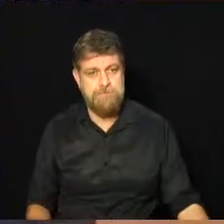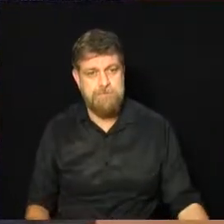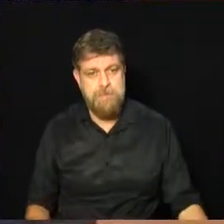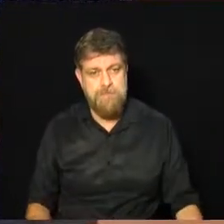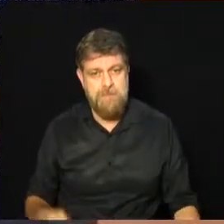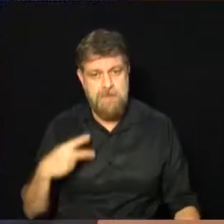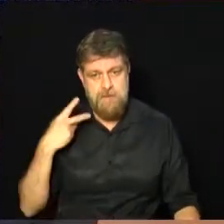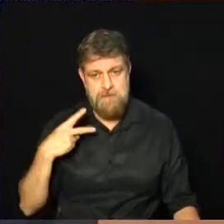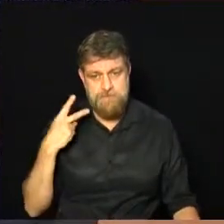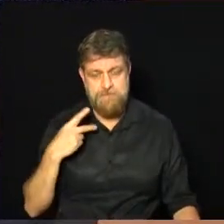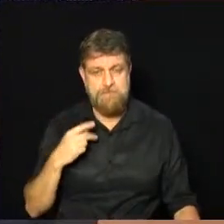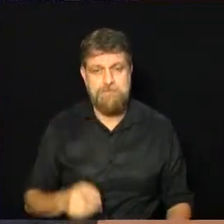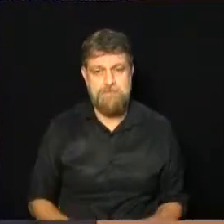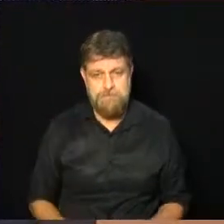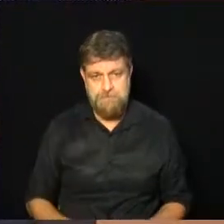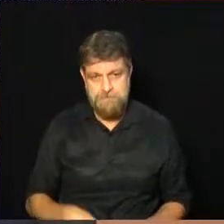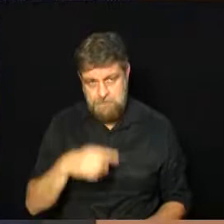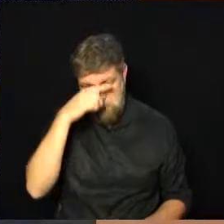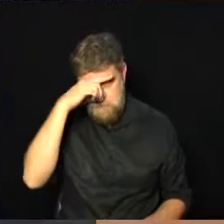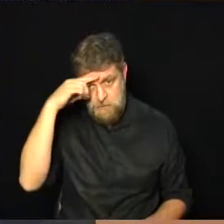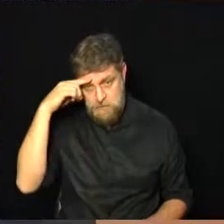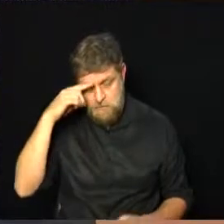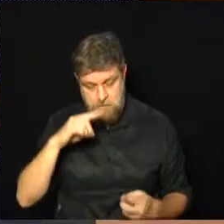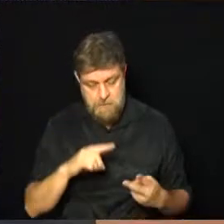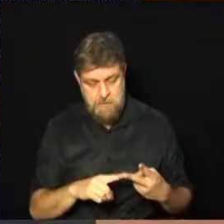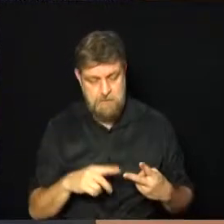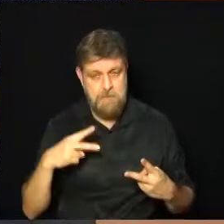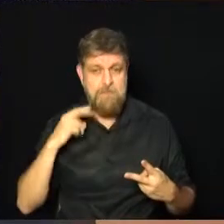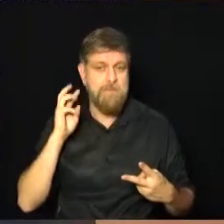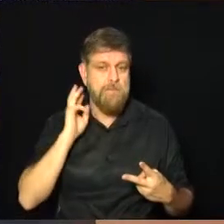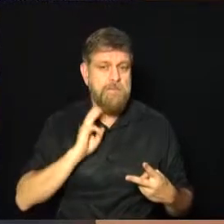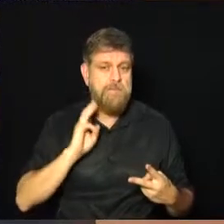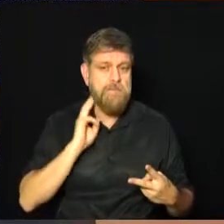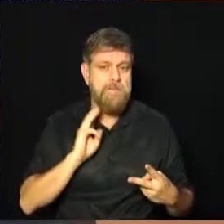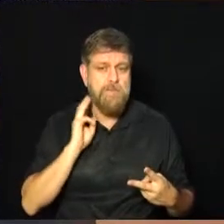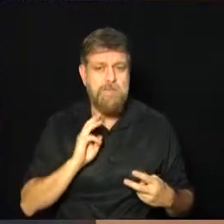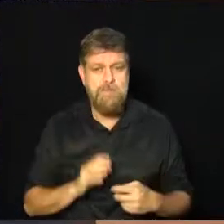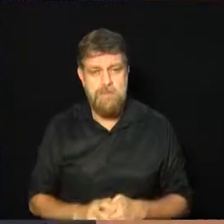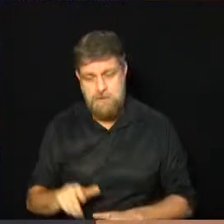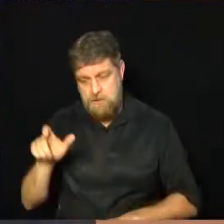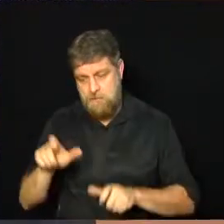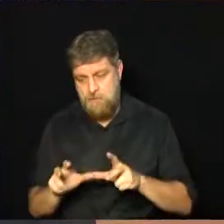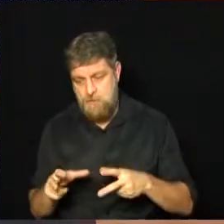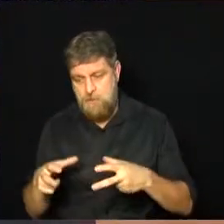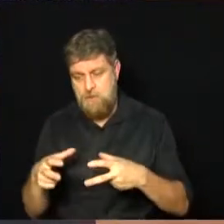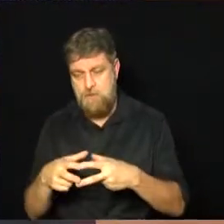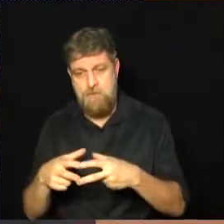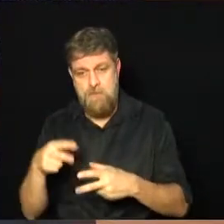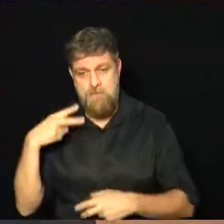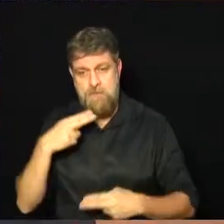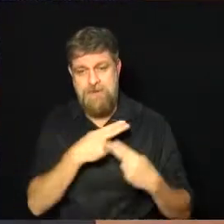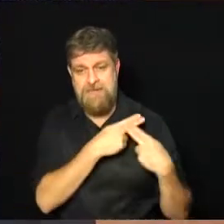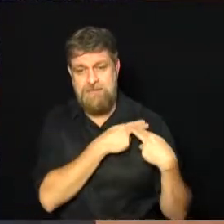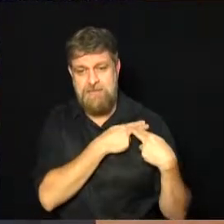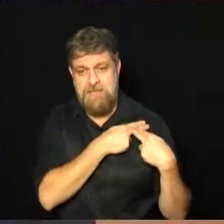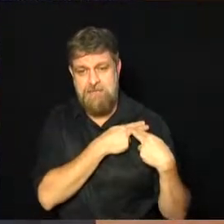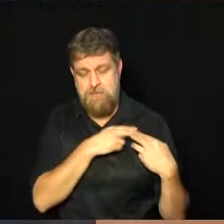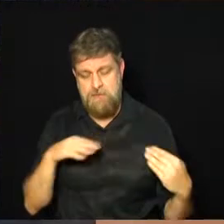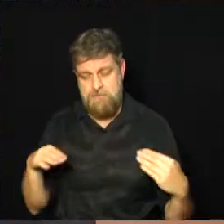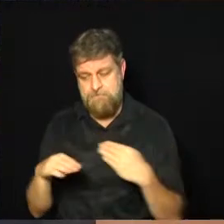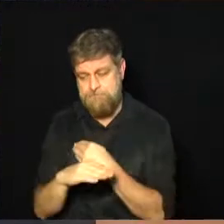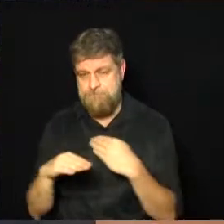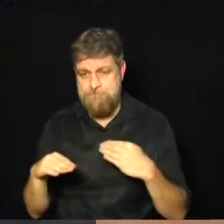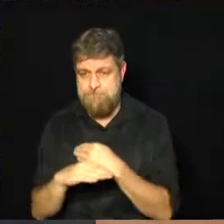vereador Otto, muito boa tarde, vereador Cecílio, demais vereadores da comissão de mobilidade que não podem estar